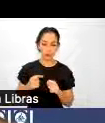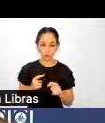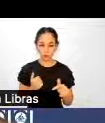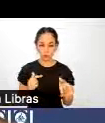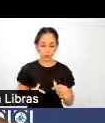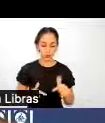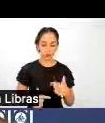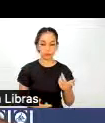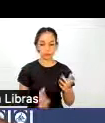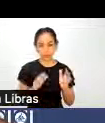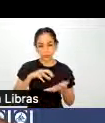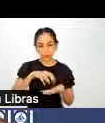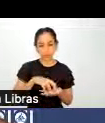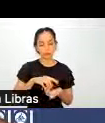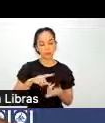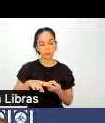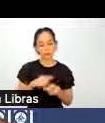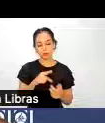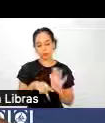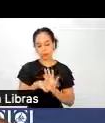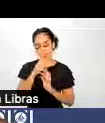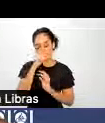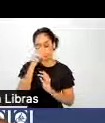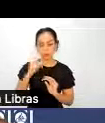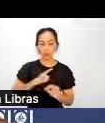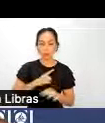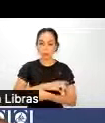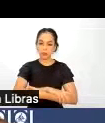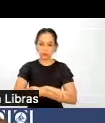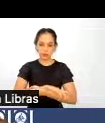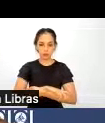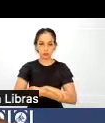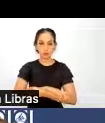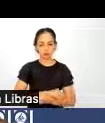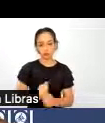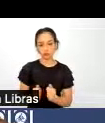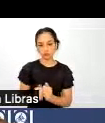da prefeitura, com algumas parcerias, com consultoria do Iangel, etc.